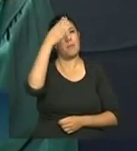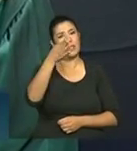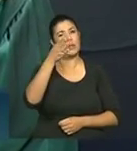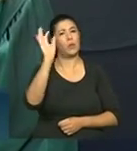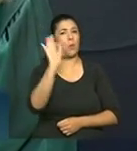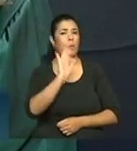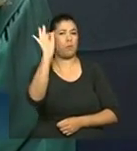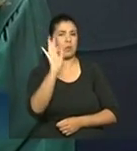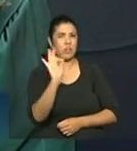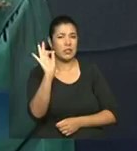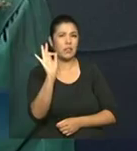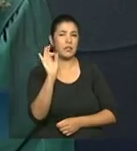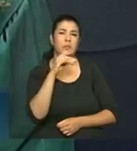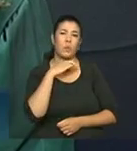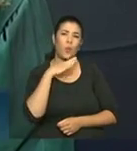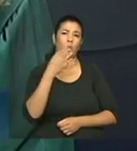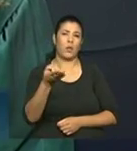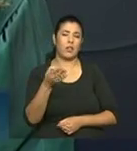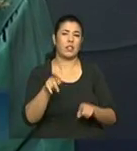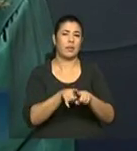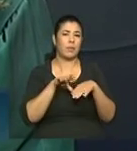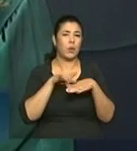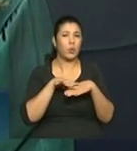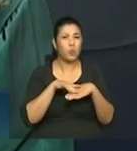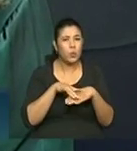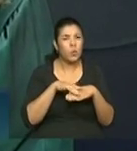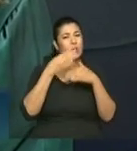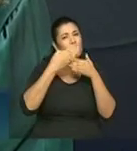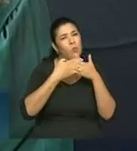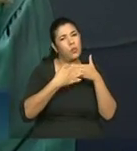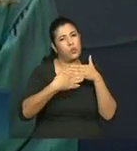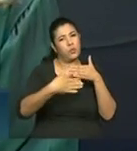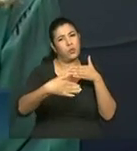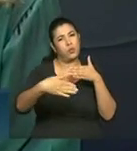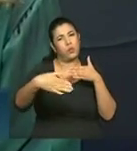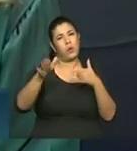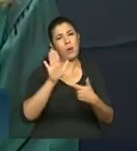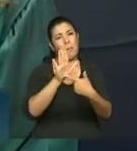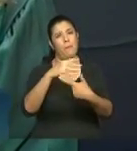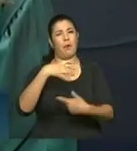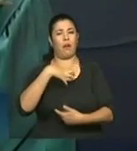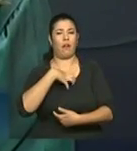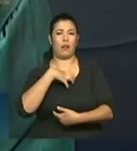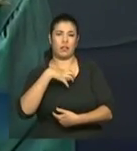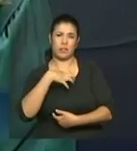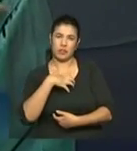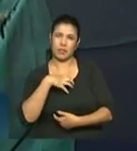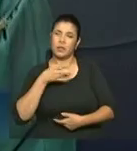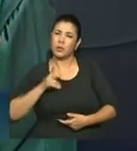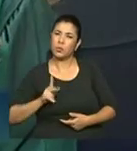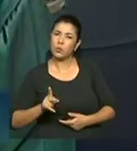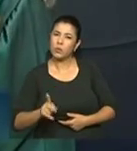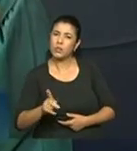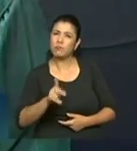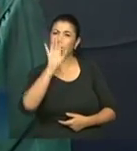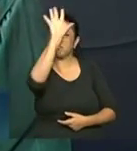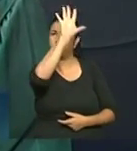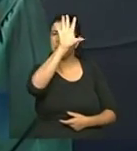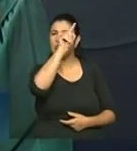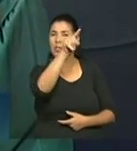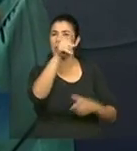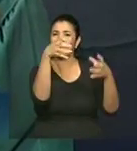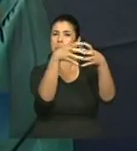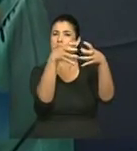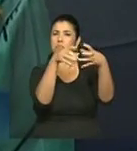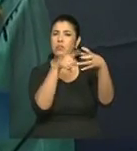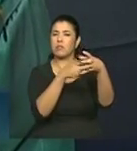mais precários e, como é uma doença, vamos dizer, de longo curso, elas permanecem naquelas áreas, naquelas comunidades por